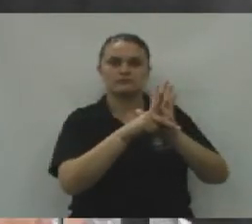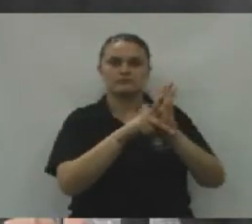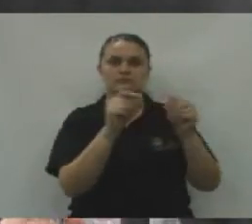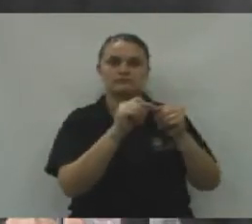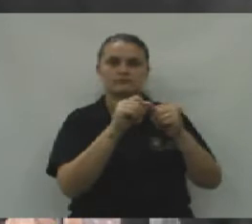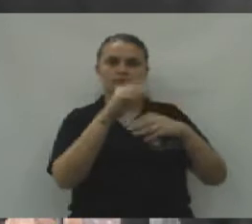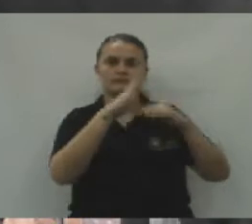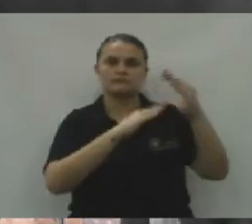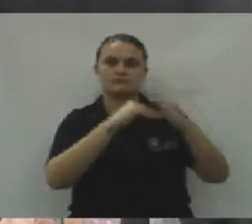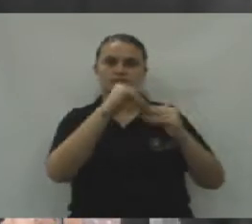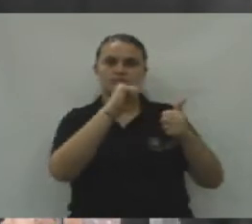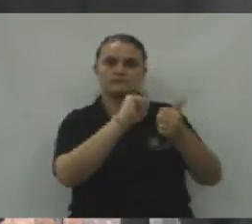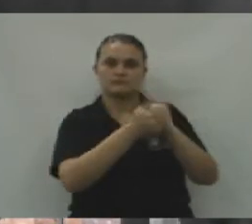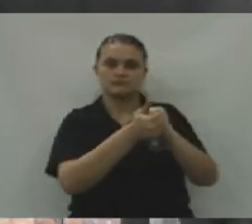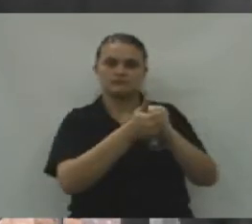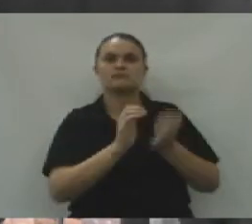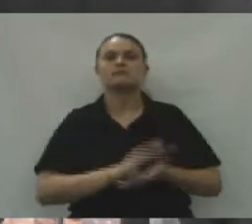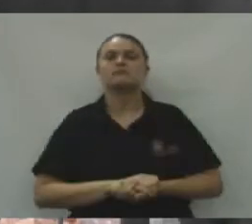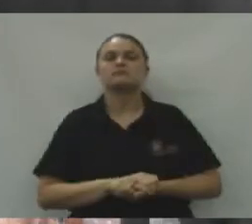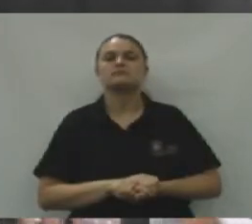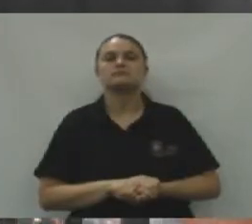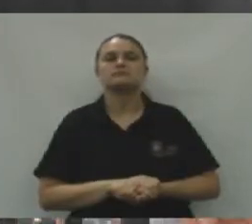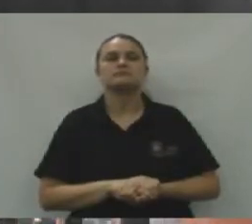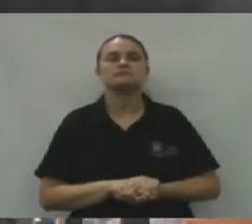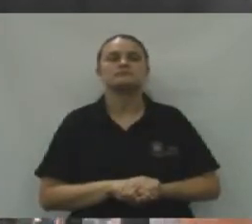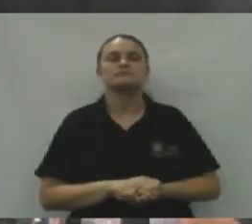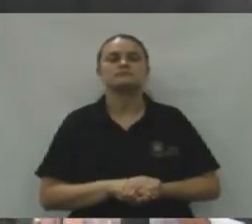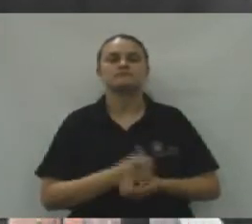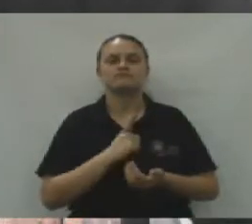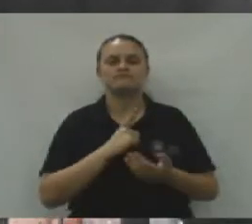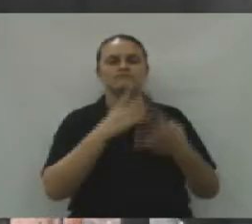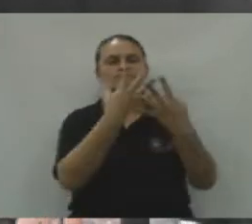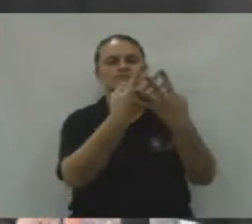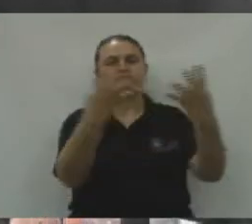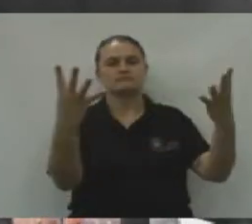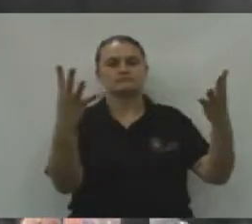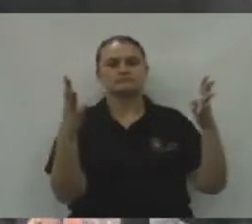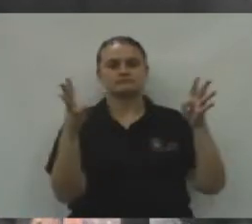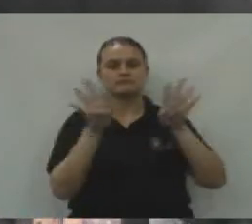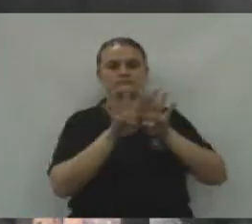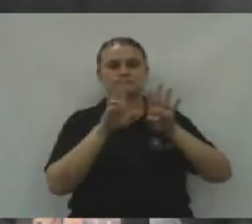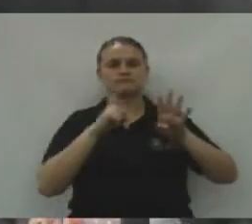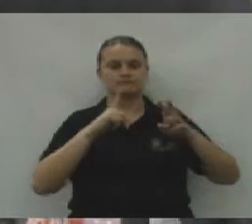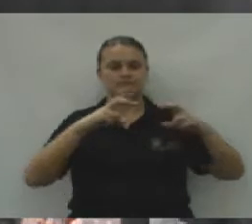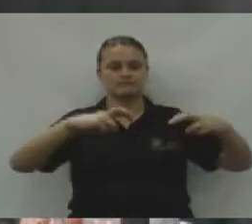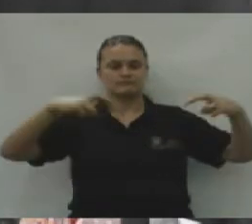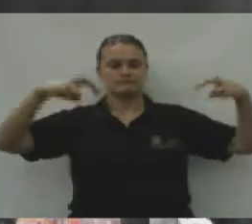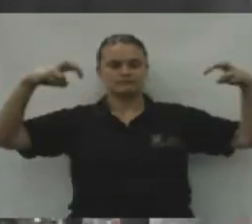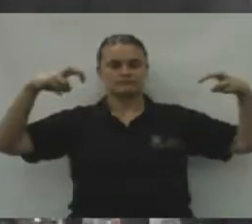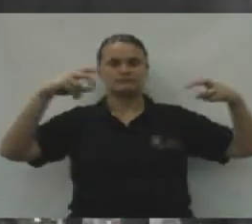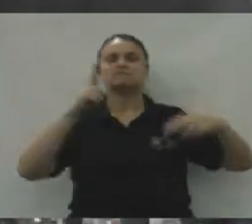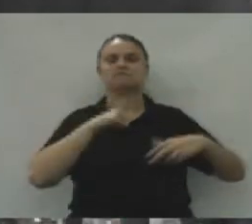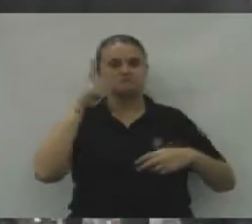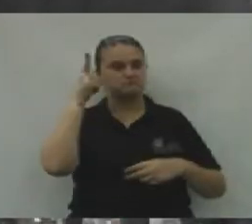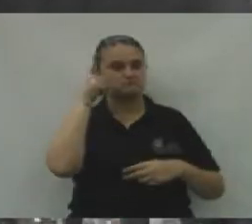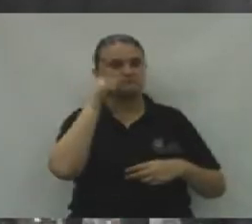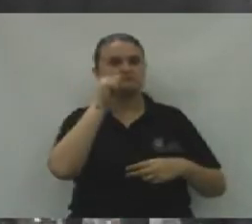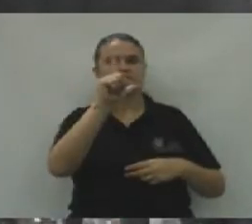fazer as suas atividades. Mini arenas cercadas com tela, com arquibancadas. Então, a gente